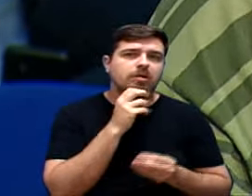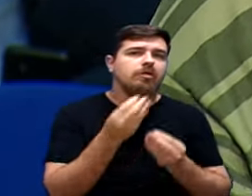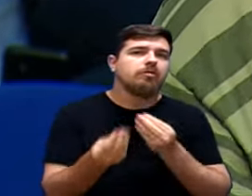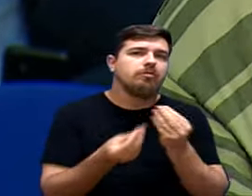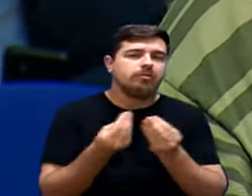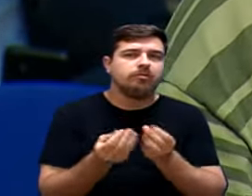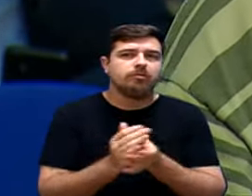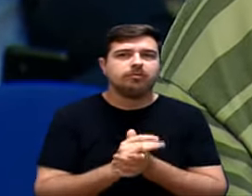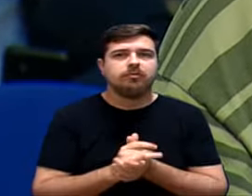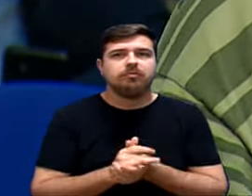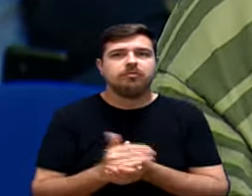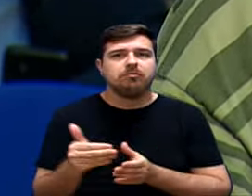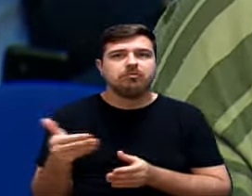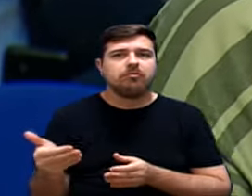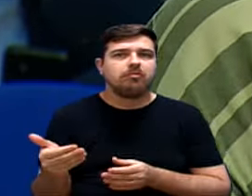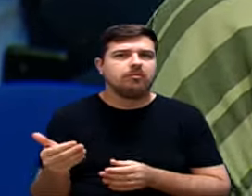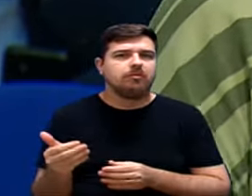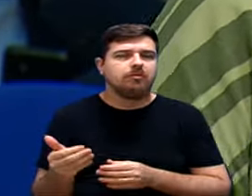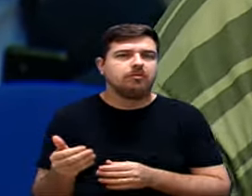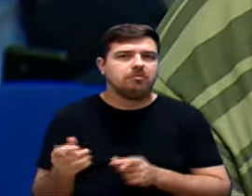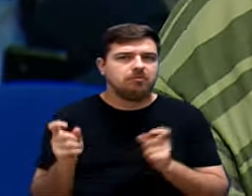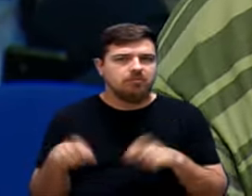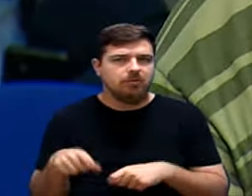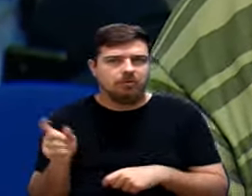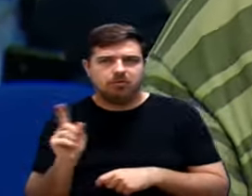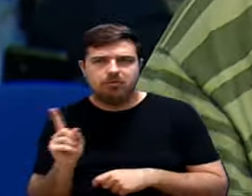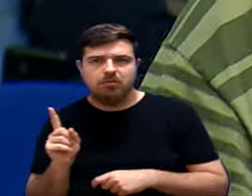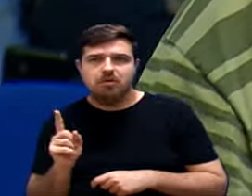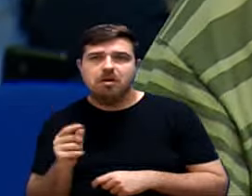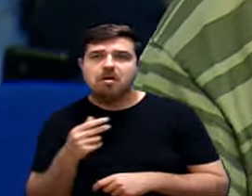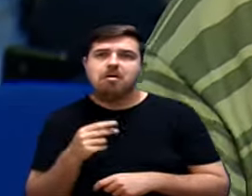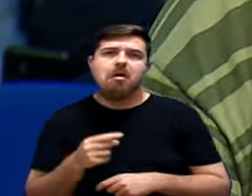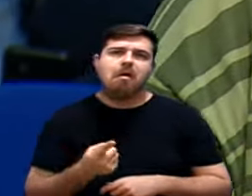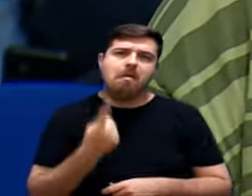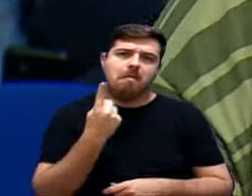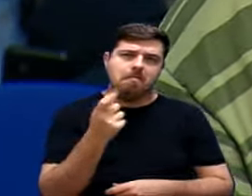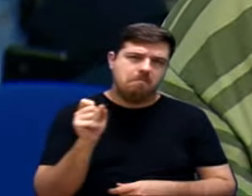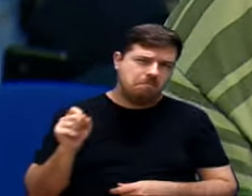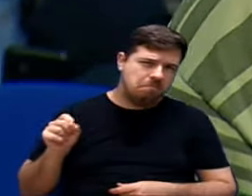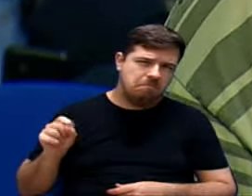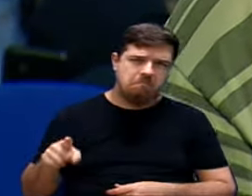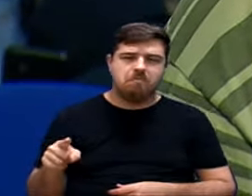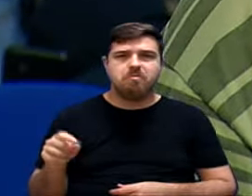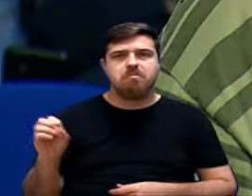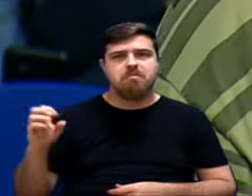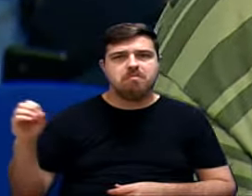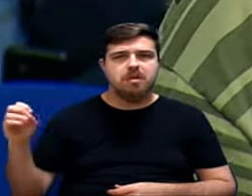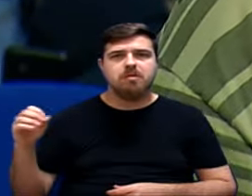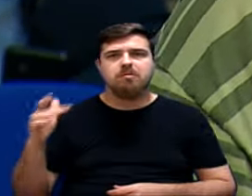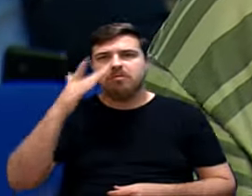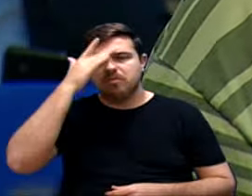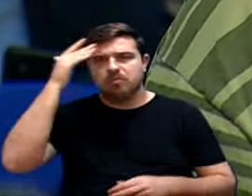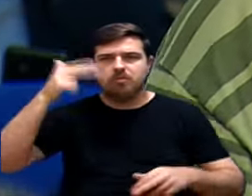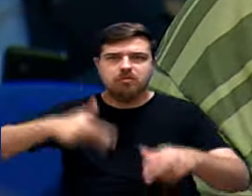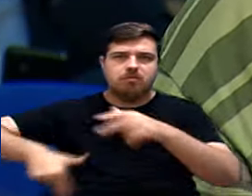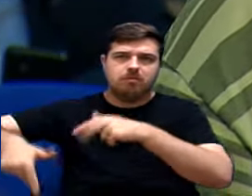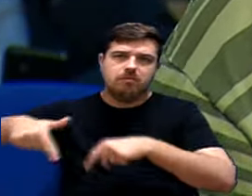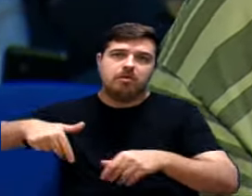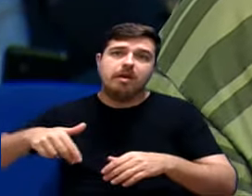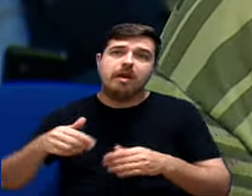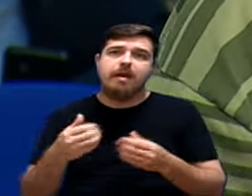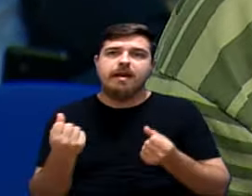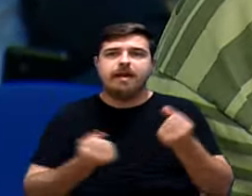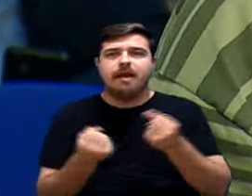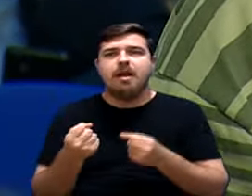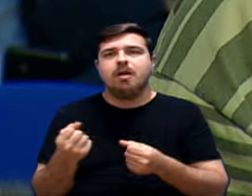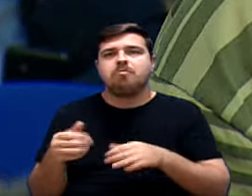vai não vai comportar eles falam em centenas de mil pessoas milhares de pessoas todo final de semana e o fluxo de veículos ali